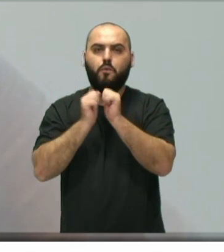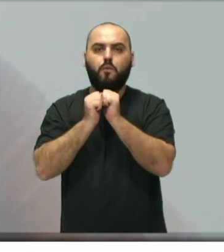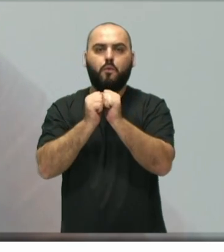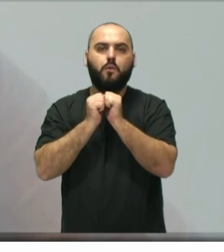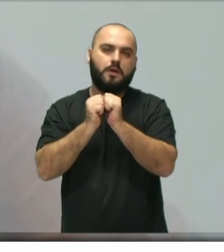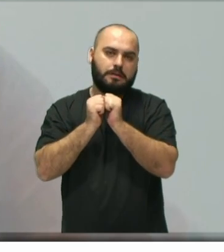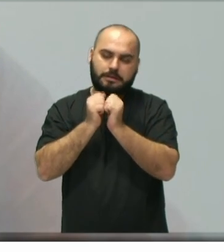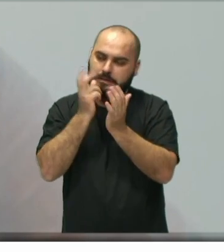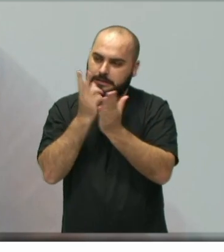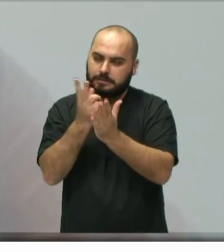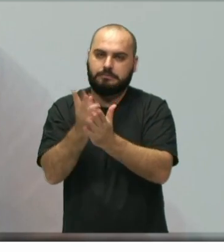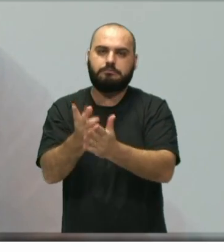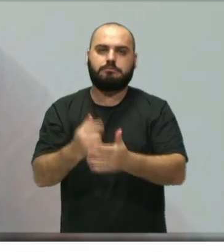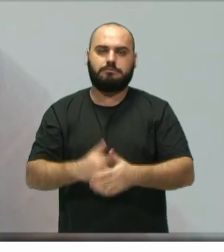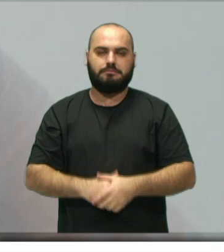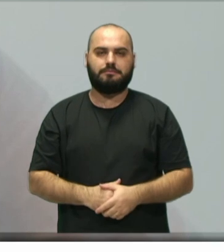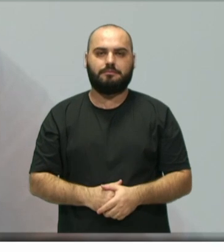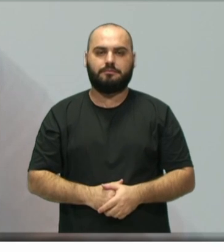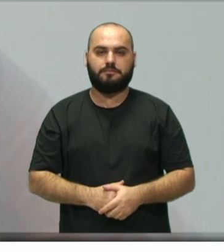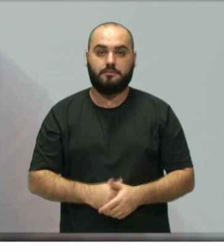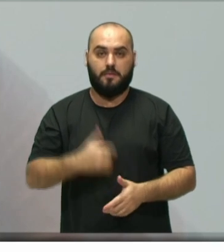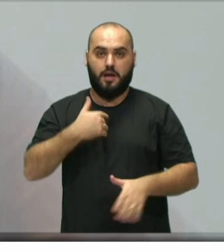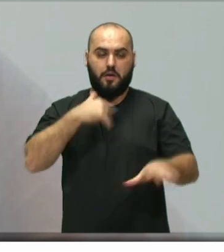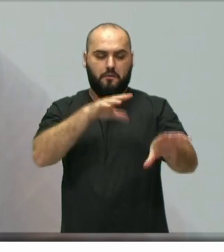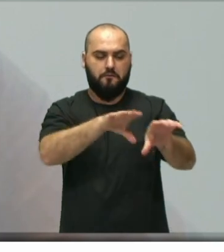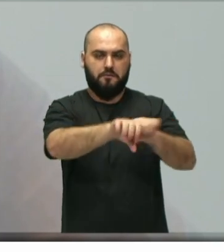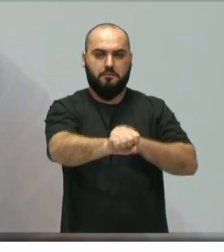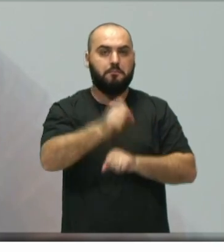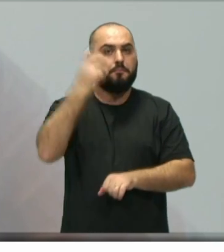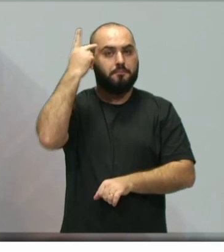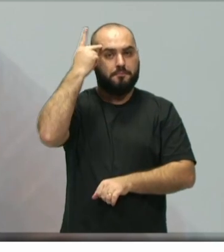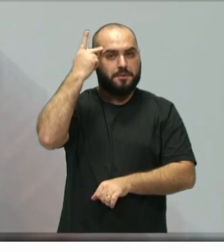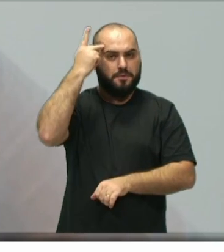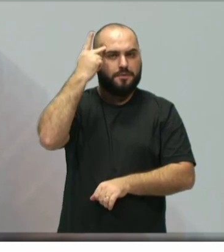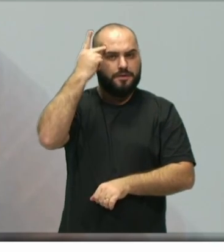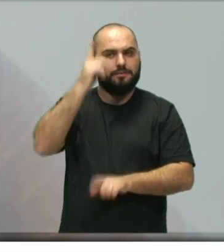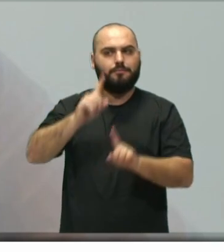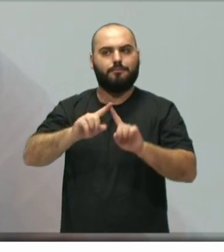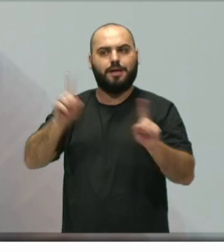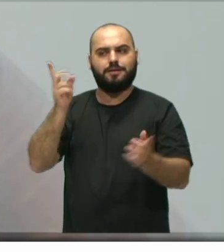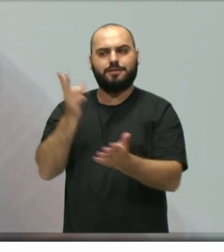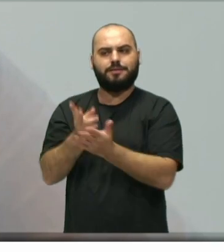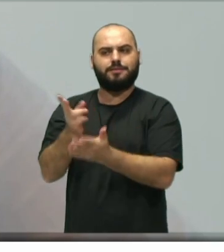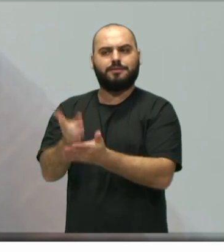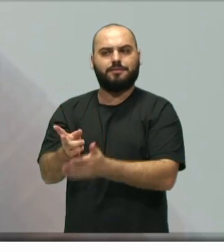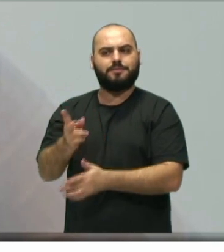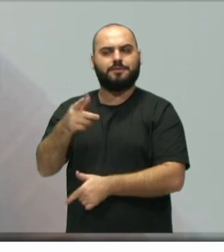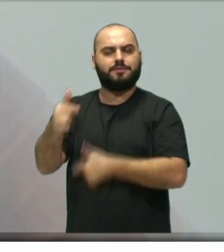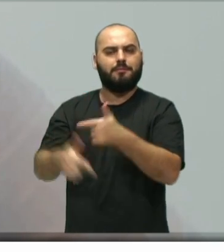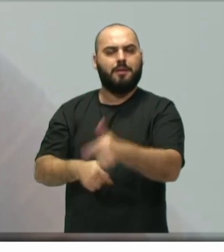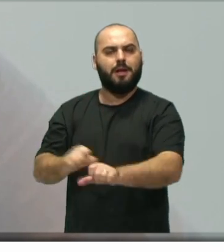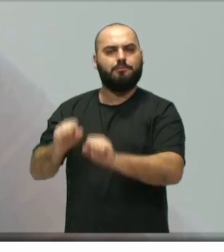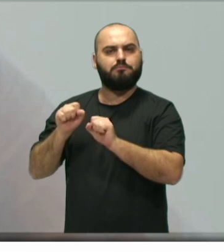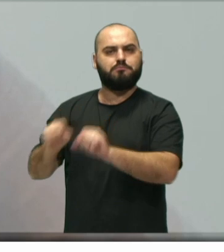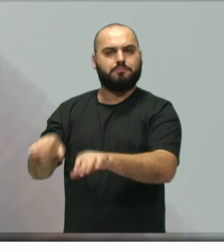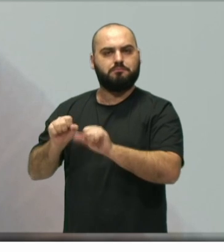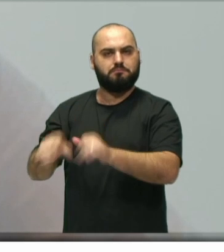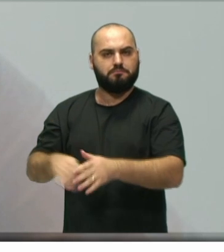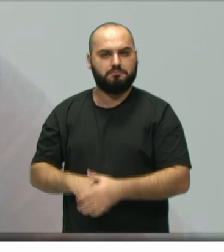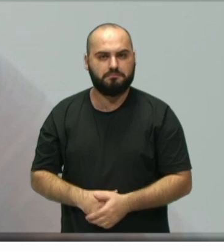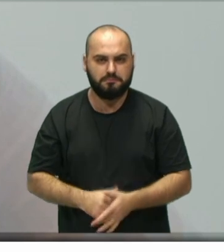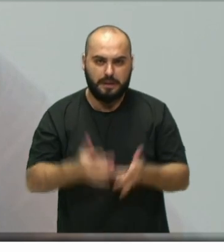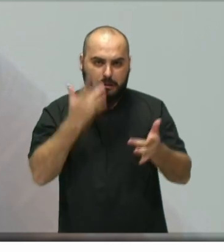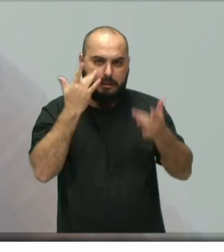né? Então, eu me formei em psicologia, mas sempre trabalhei com educação, sempre o teatro me